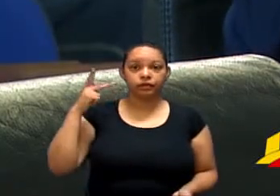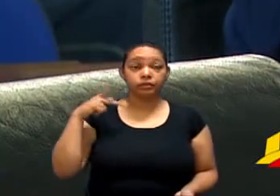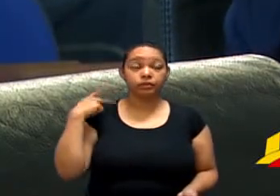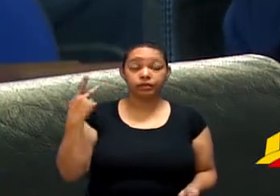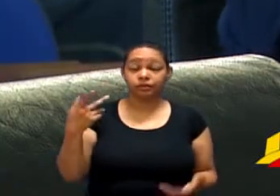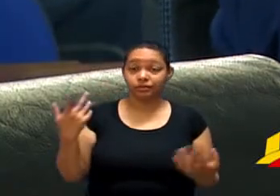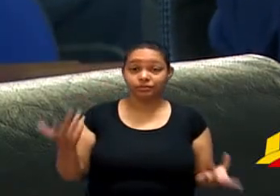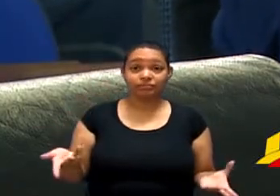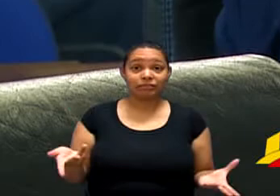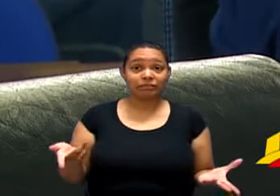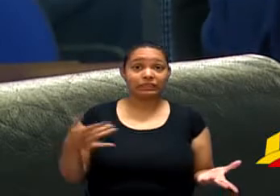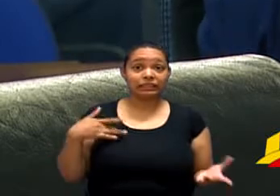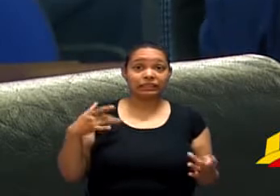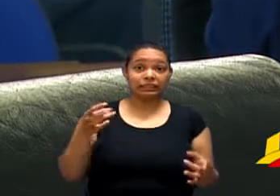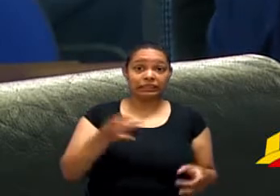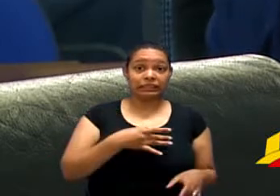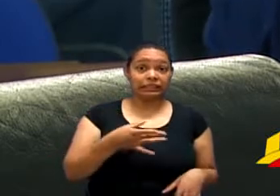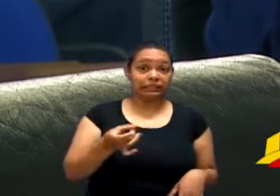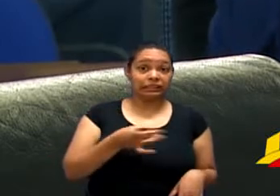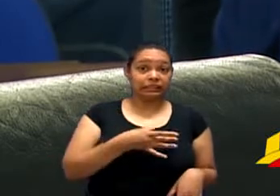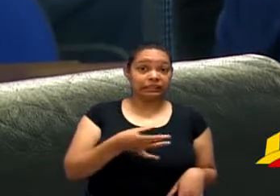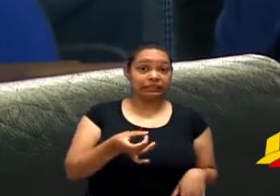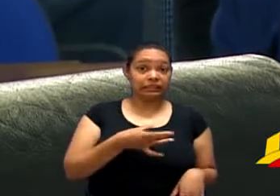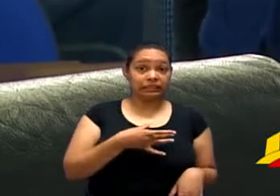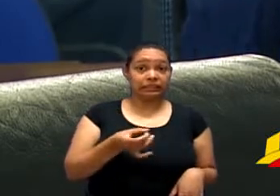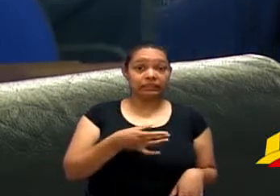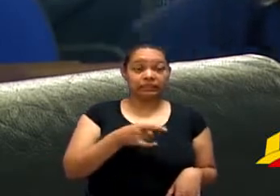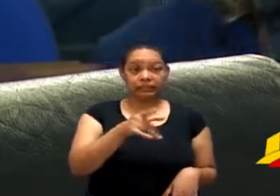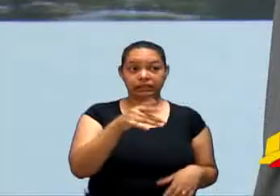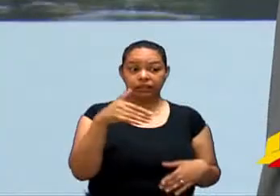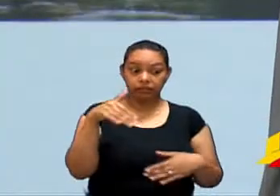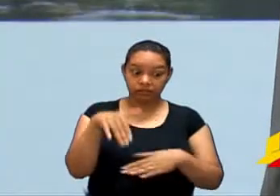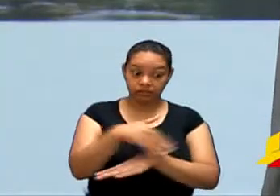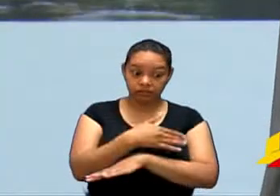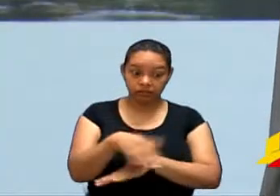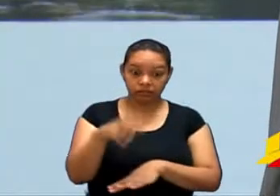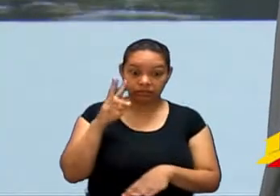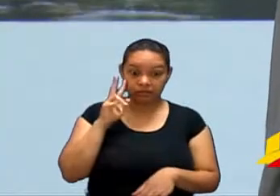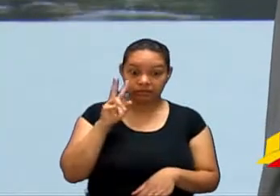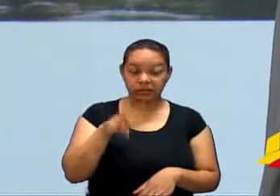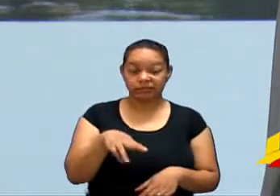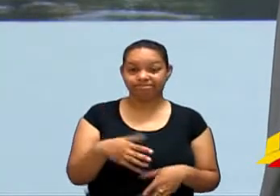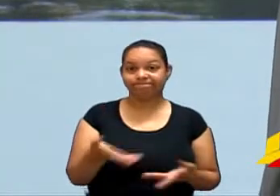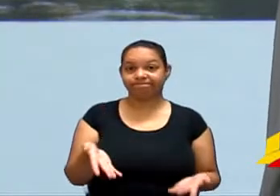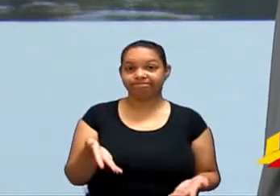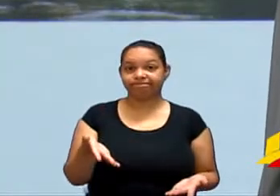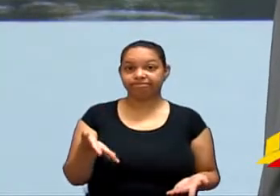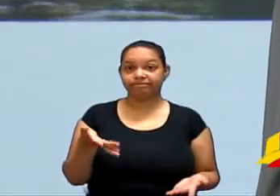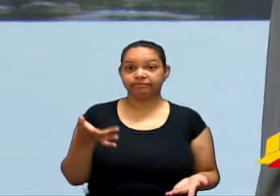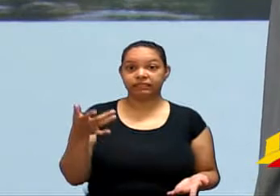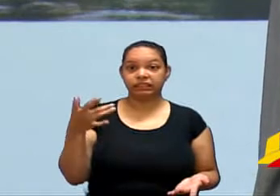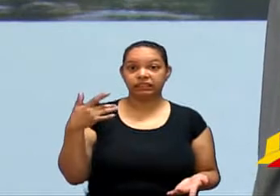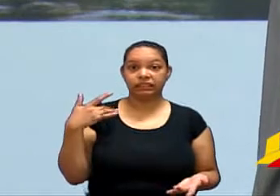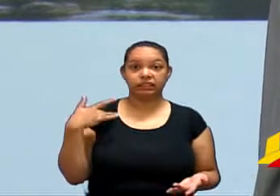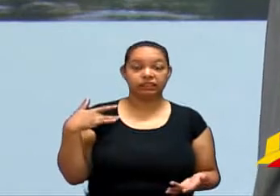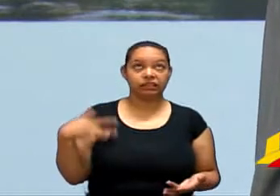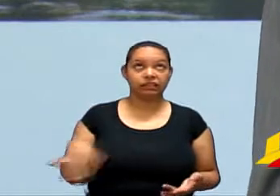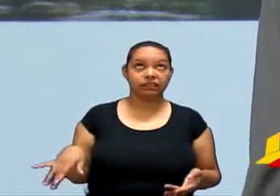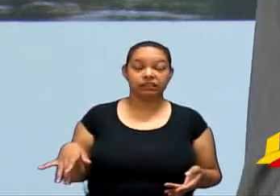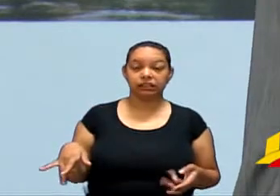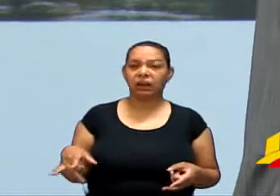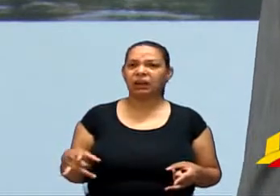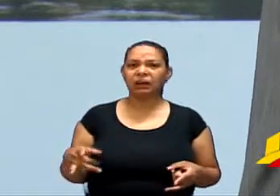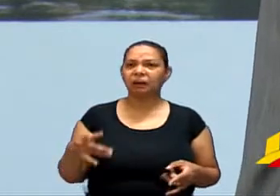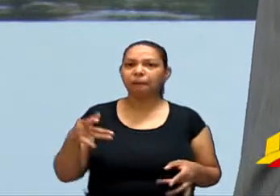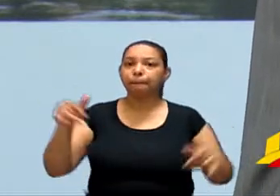em frente o que virou que virou aqui dos piores prédios de desenho de arquitetônico